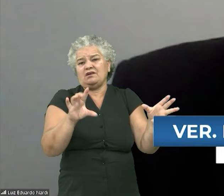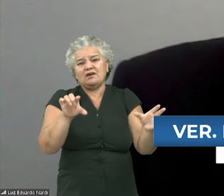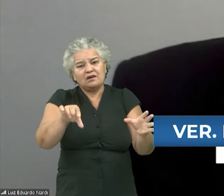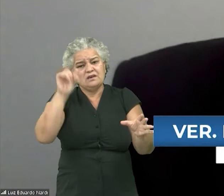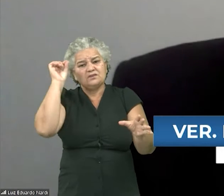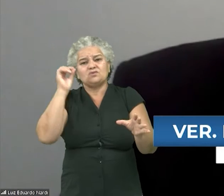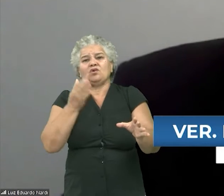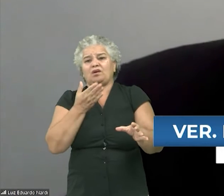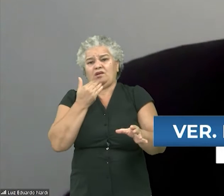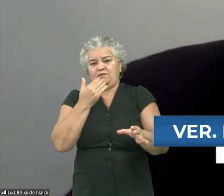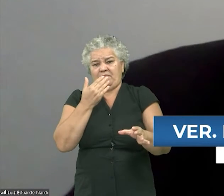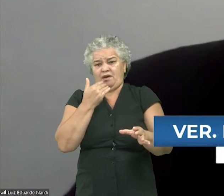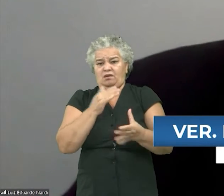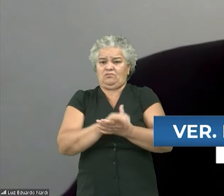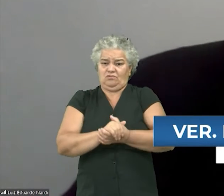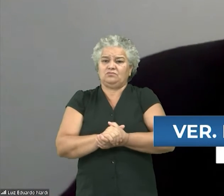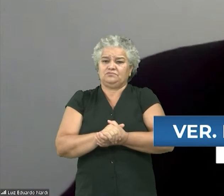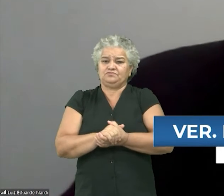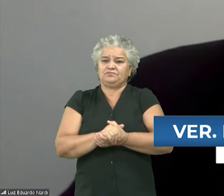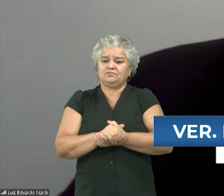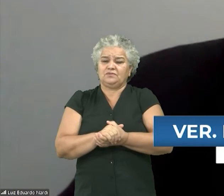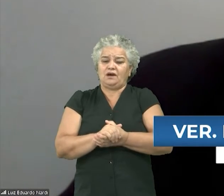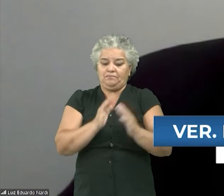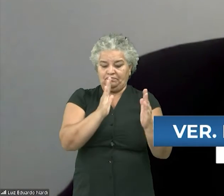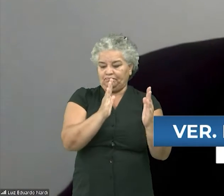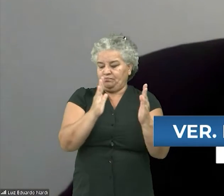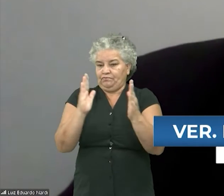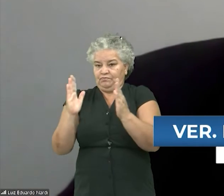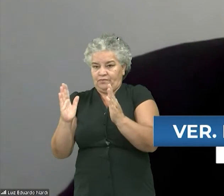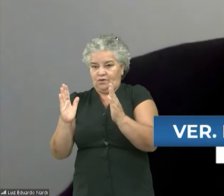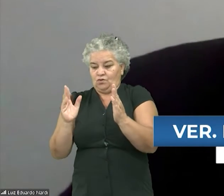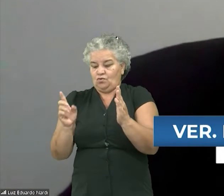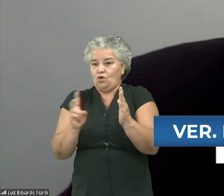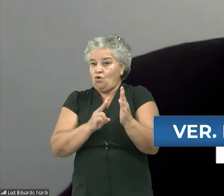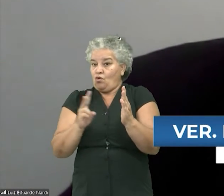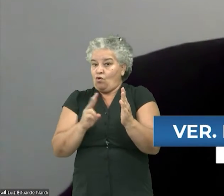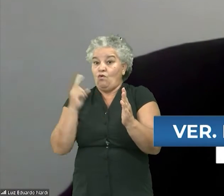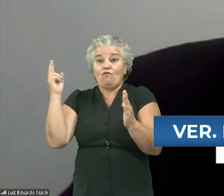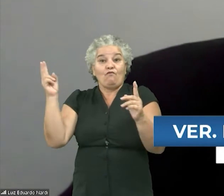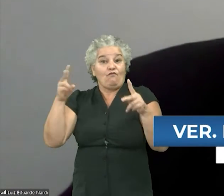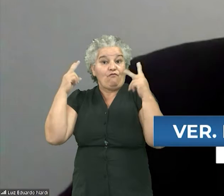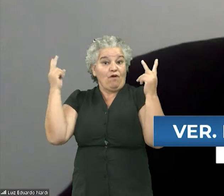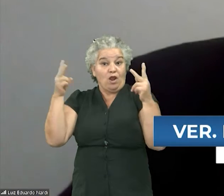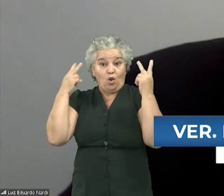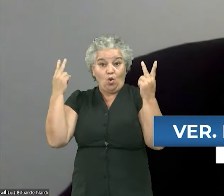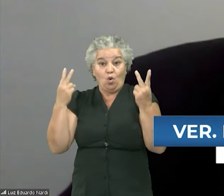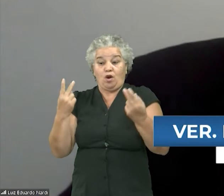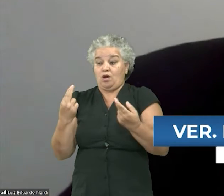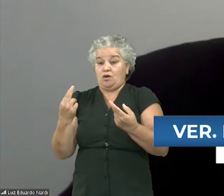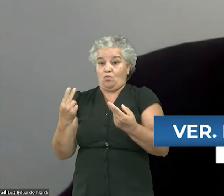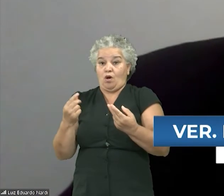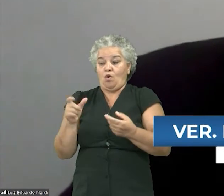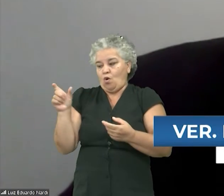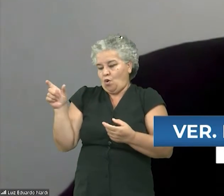um gasto, digamos assim, do município, do mesmo valor, já que nós estaríamos